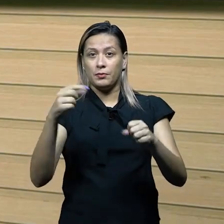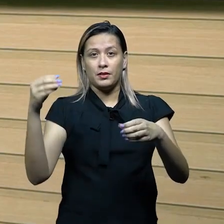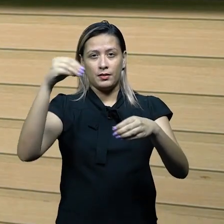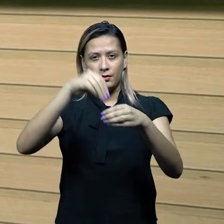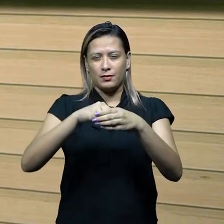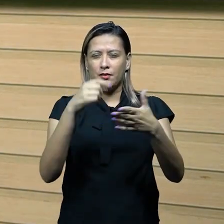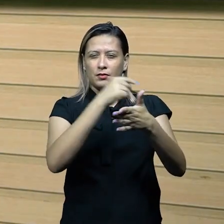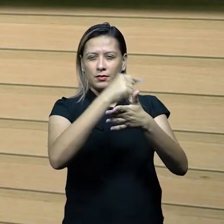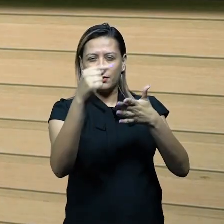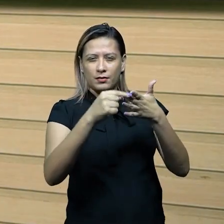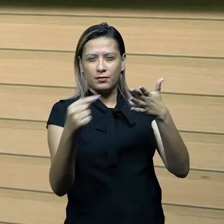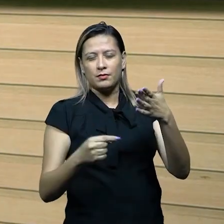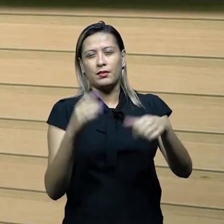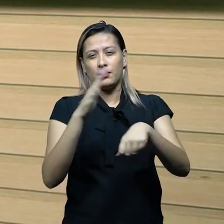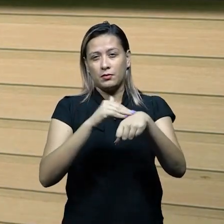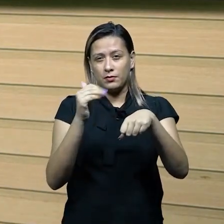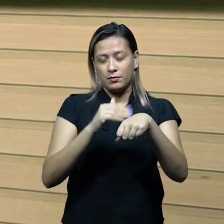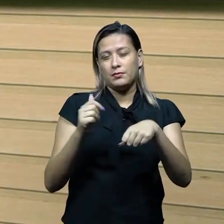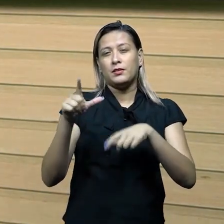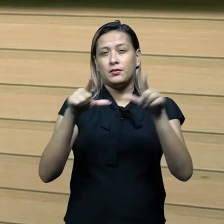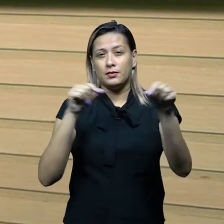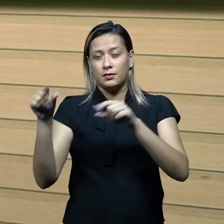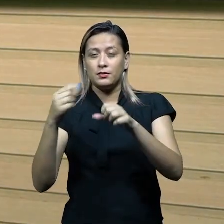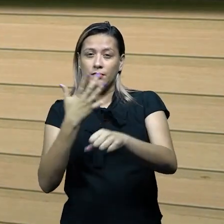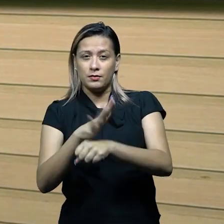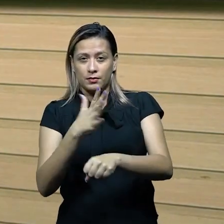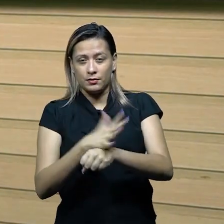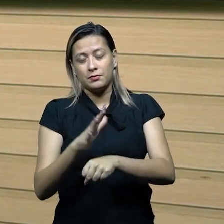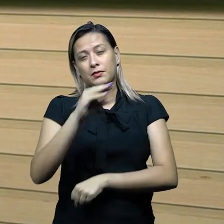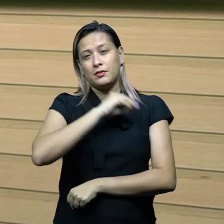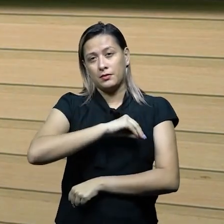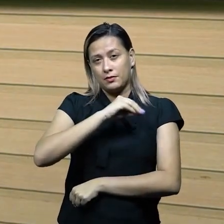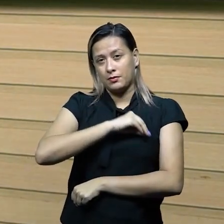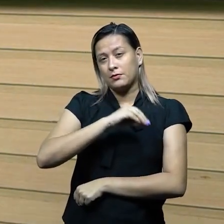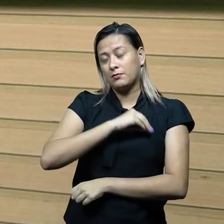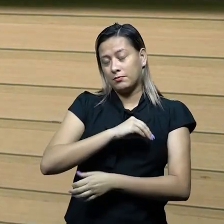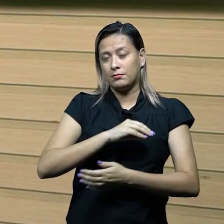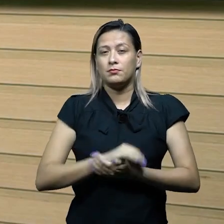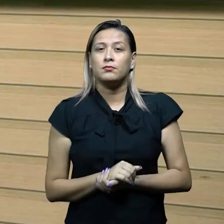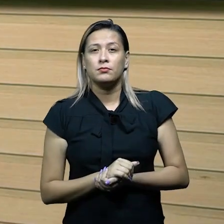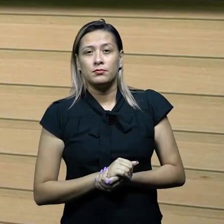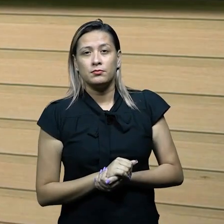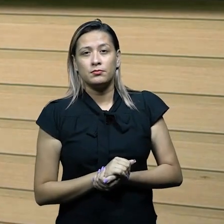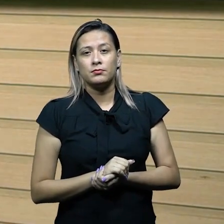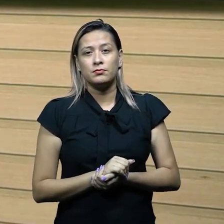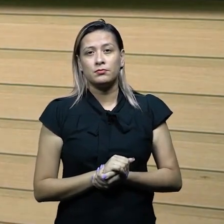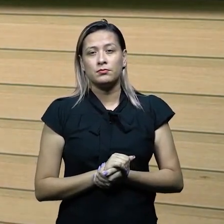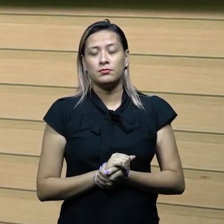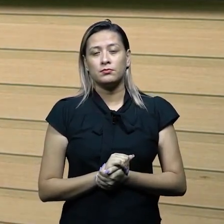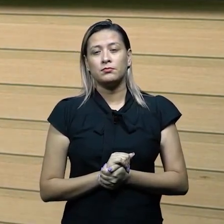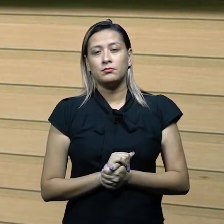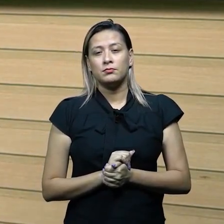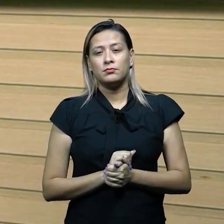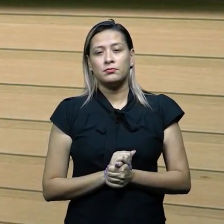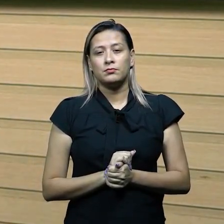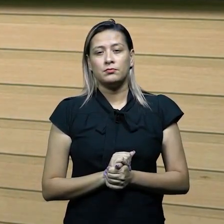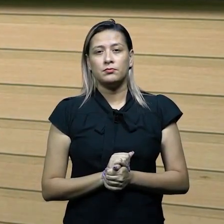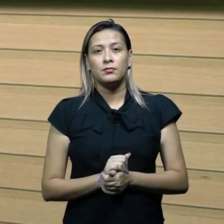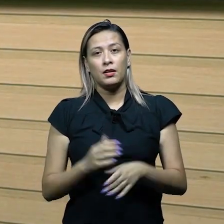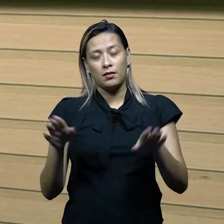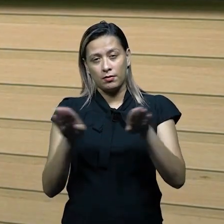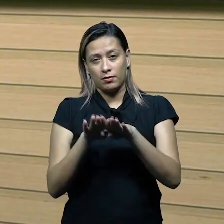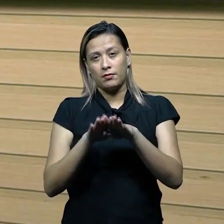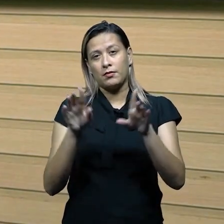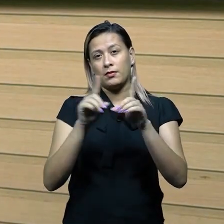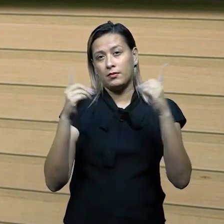subsistemas. Recrutamento, seleção, treinamento, plano de cargos e salários ou plano de cargos e carreiras, remuneração e o